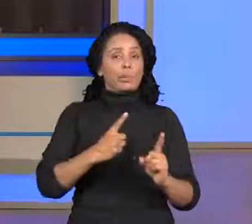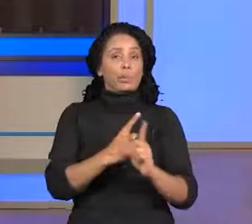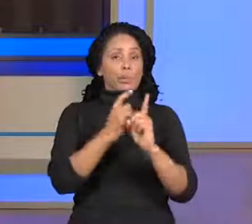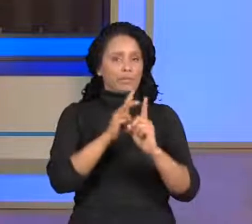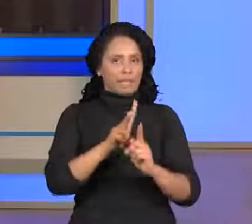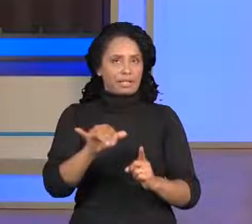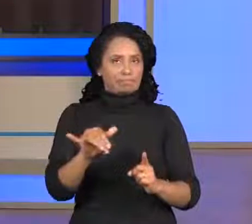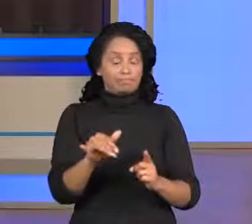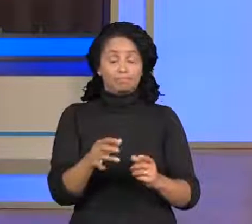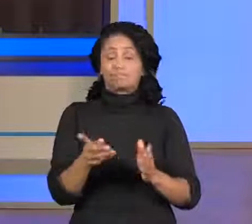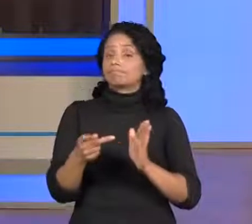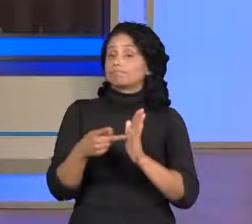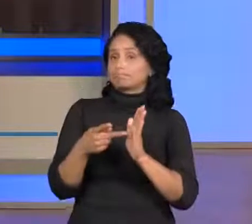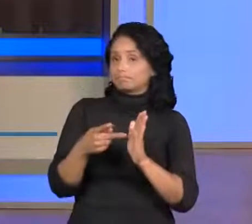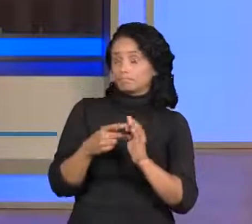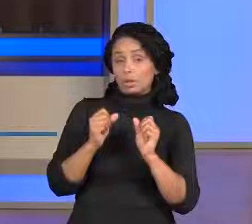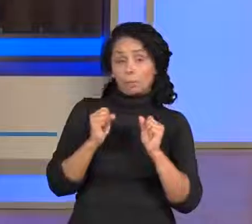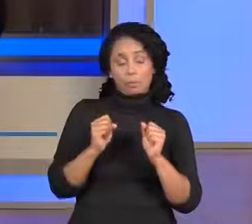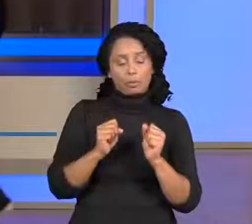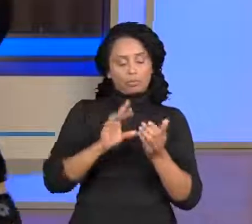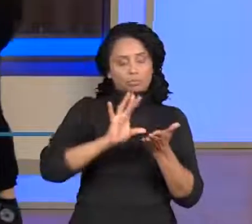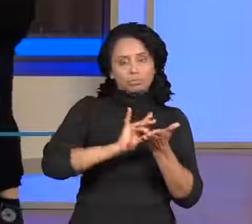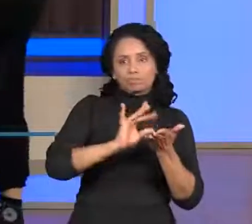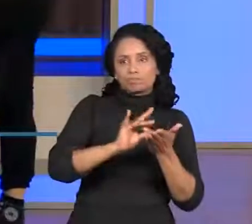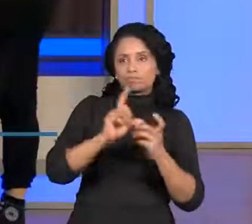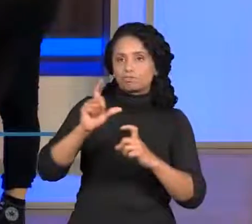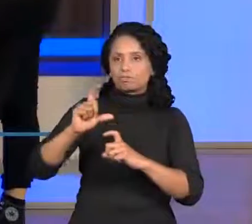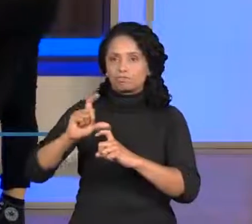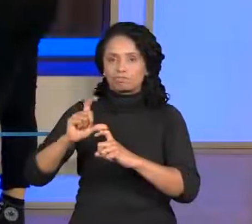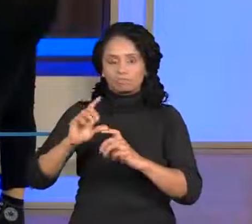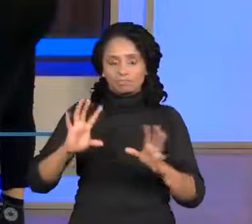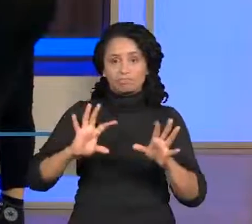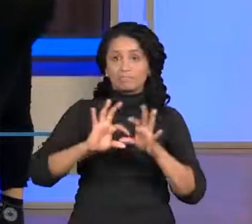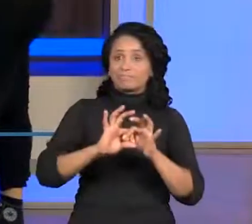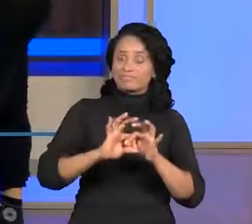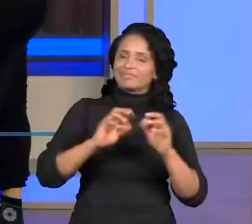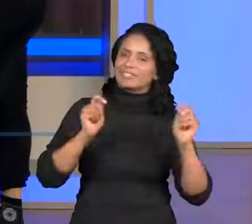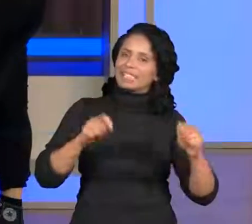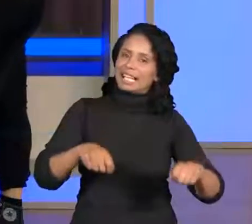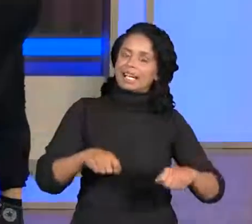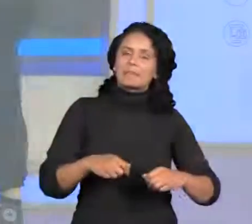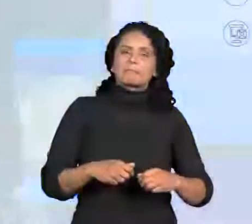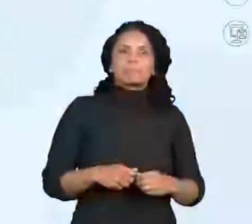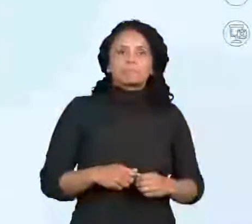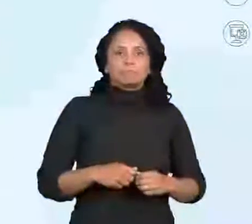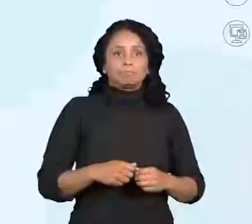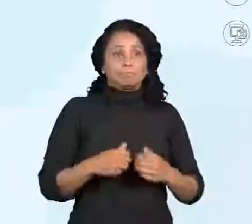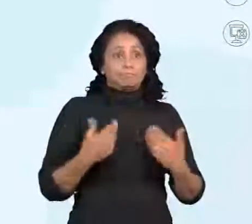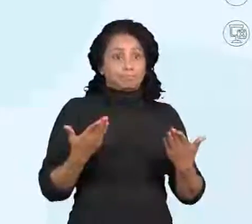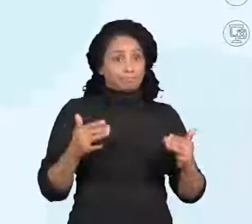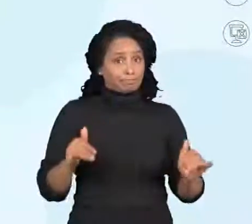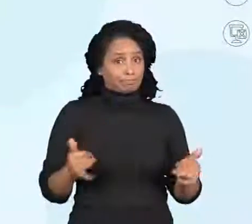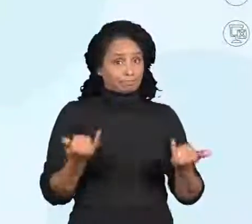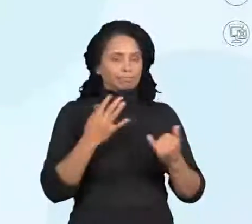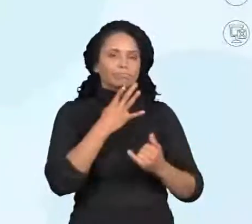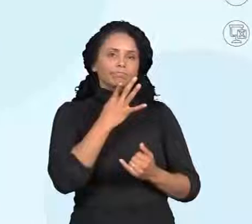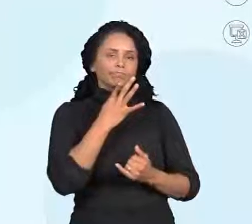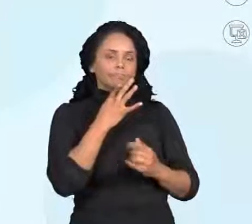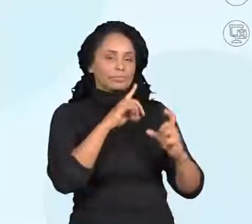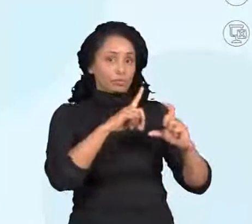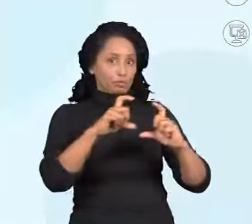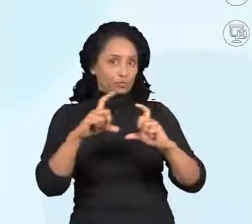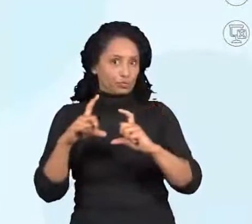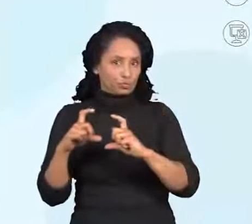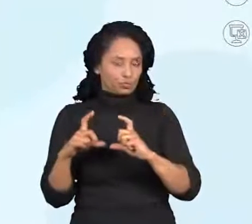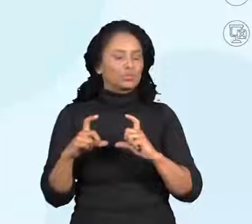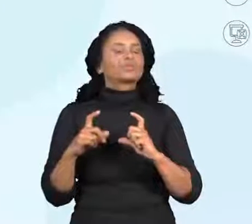juntar dois conceitos, como a colagem e a história em quadrinho, em um só, né, Pro? Em um só. Legal. Temos também, que a gente vai ver,